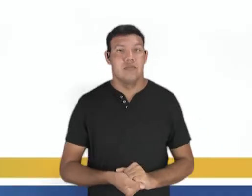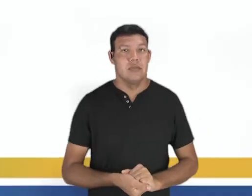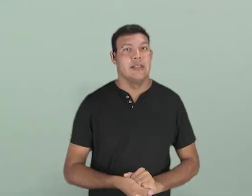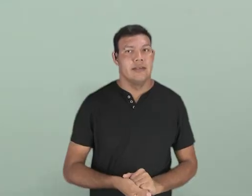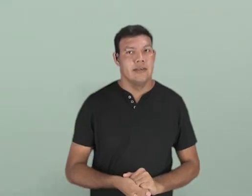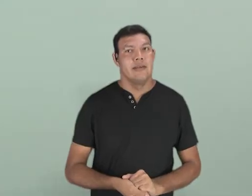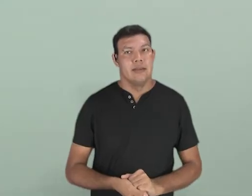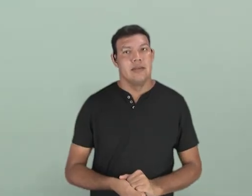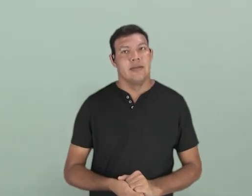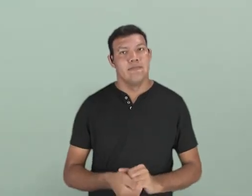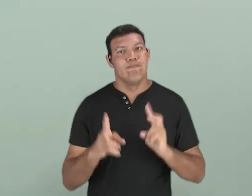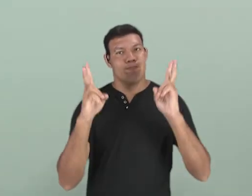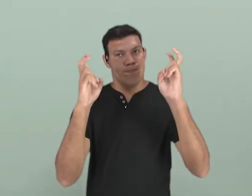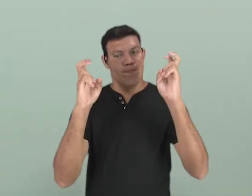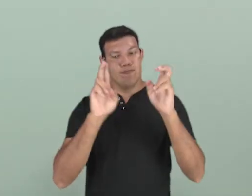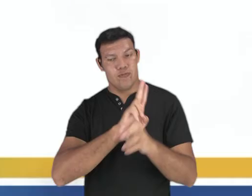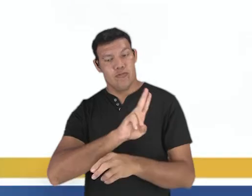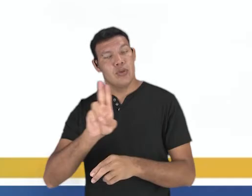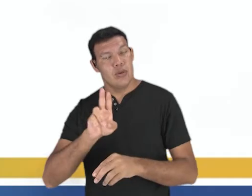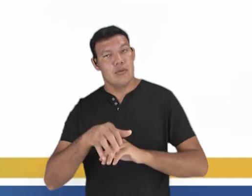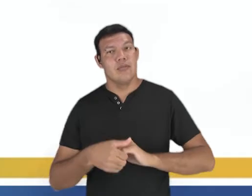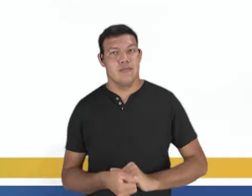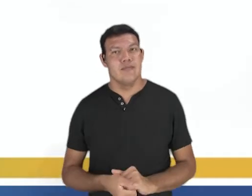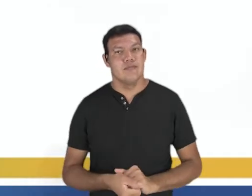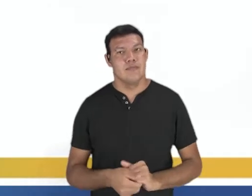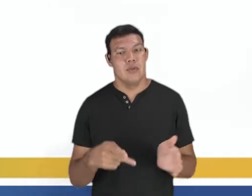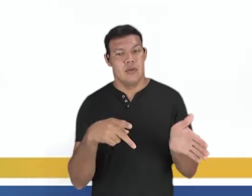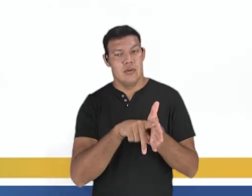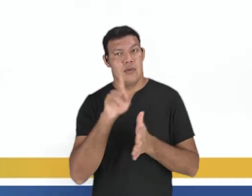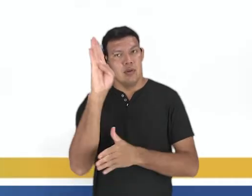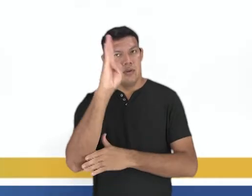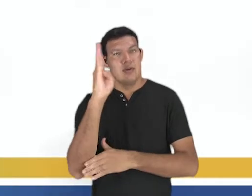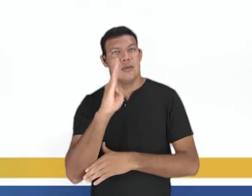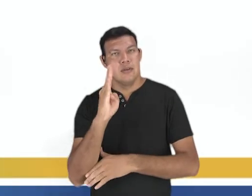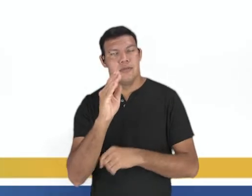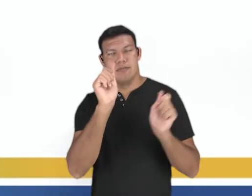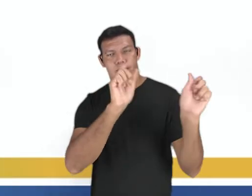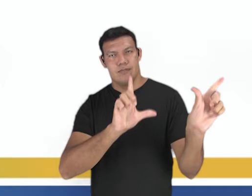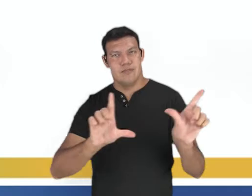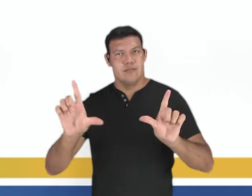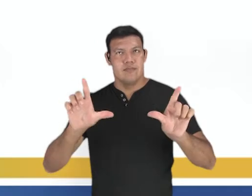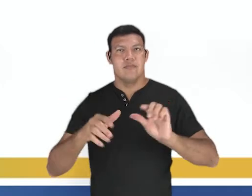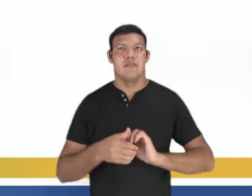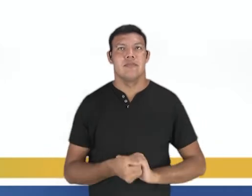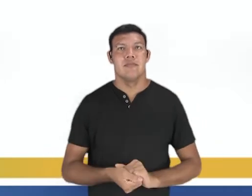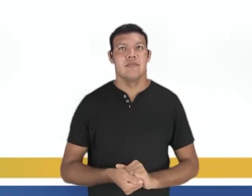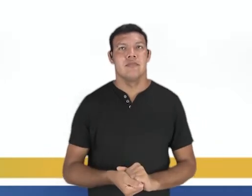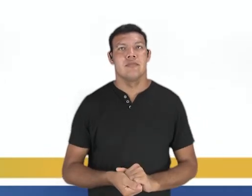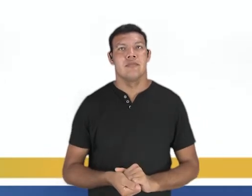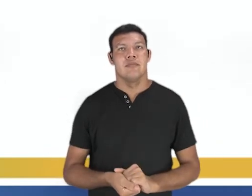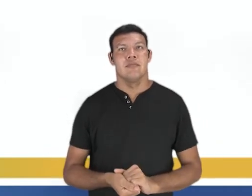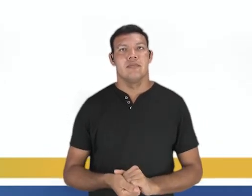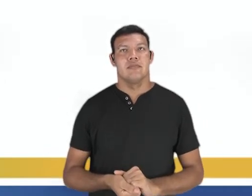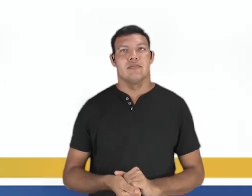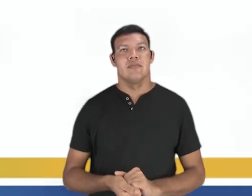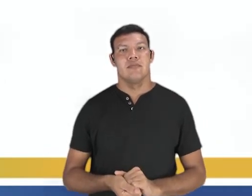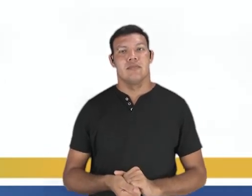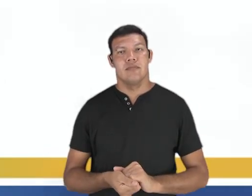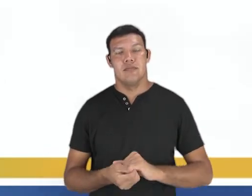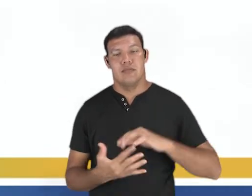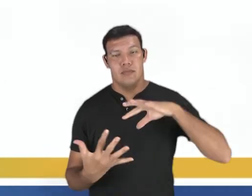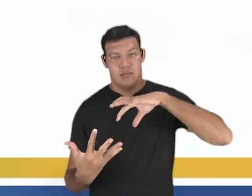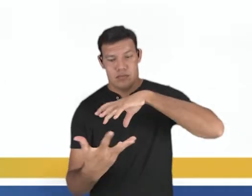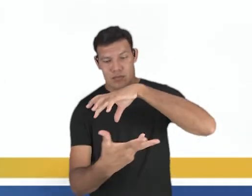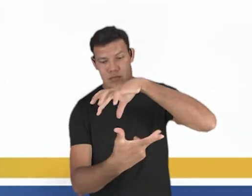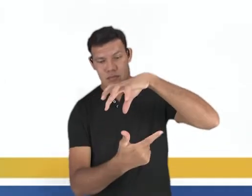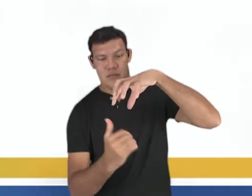em relação ao Brasil. Você observa aí também nesse slide, está aparecendo aí para vocês, o Ocidente e o Oriente